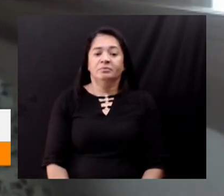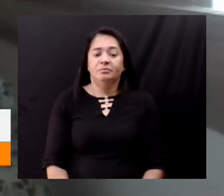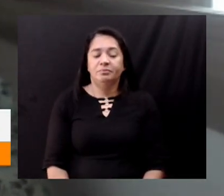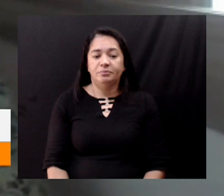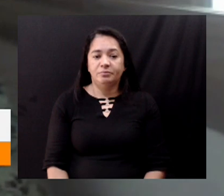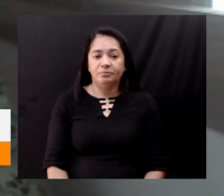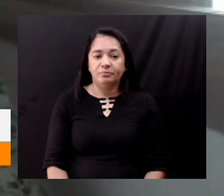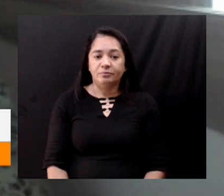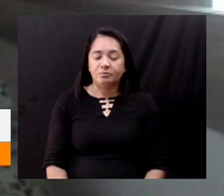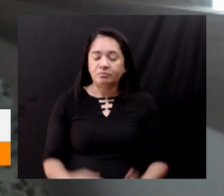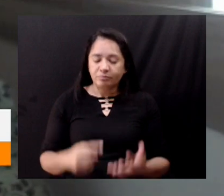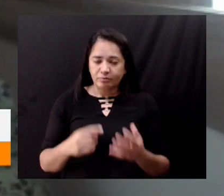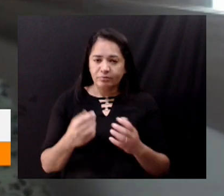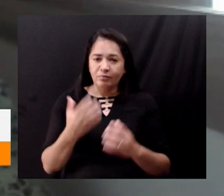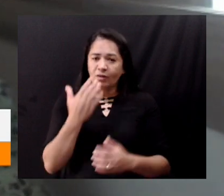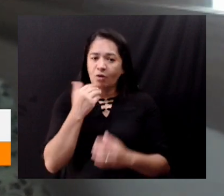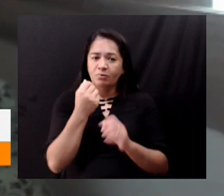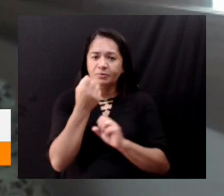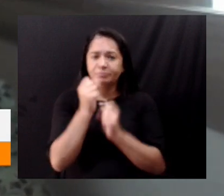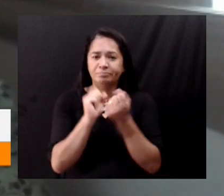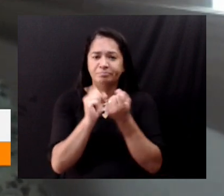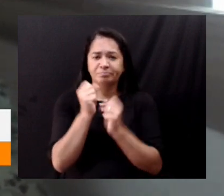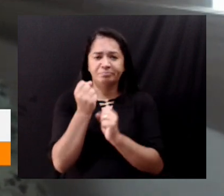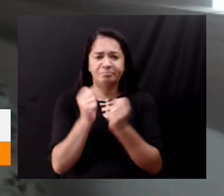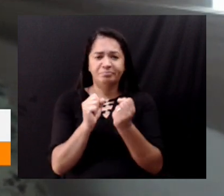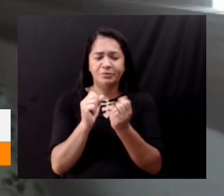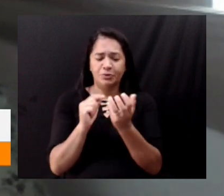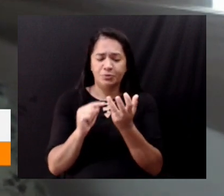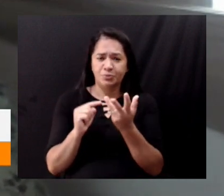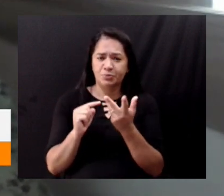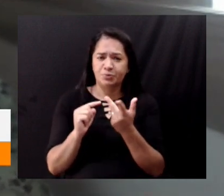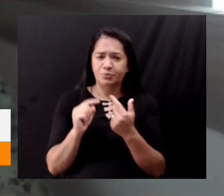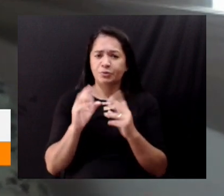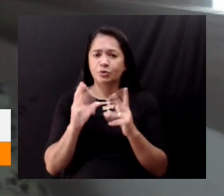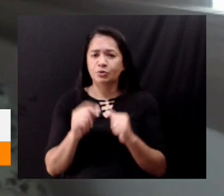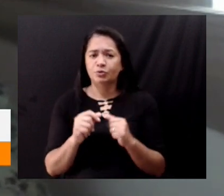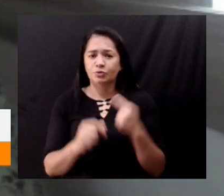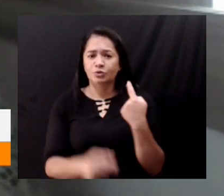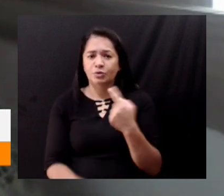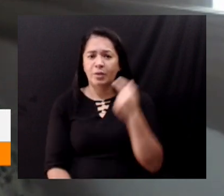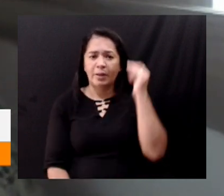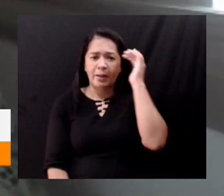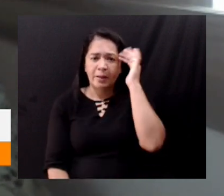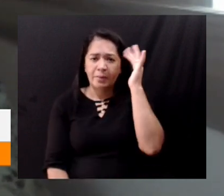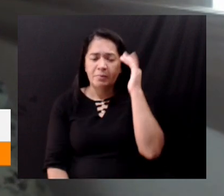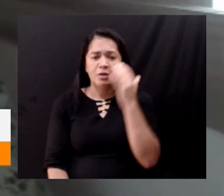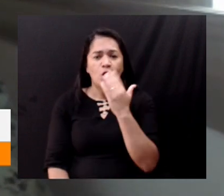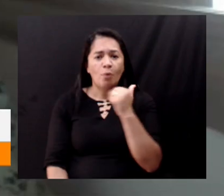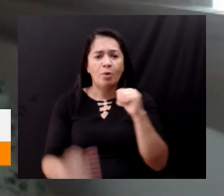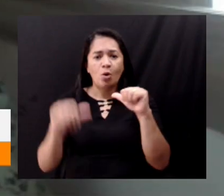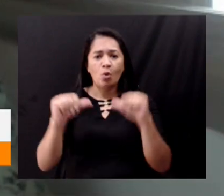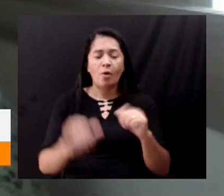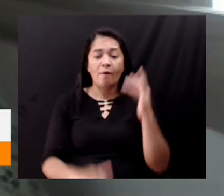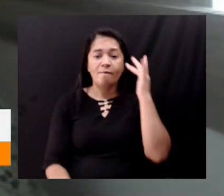Ultraprocessadas, assim, tudo que a gente pode imaginar ali, né, de alimentações ruins, facilita muito. Então,